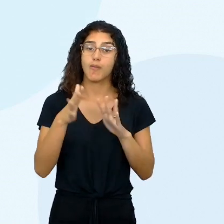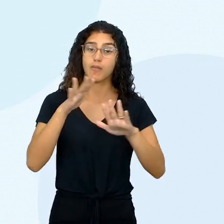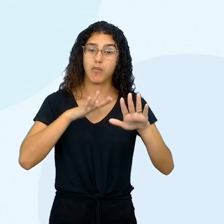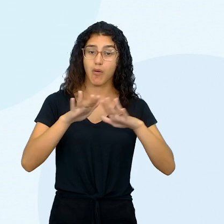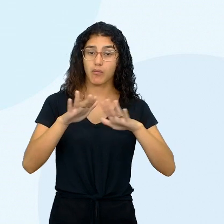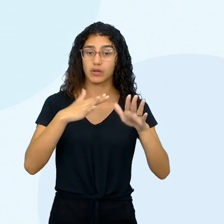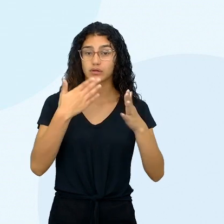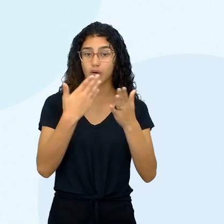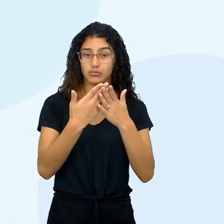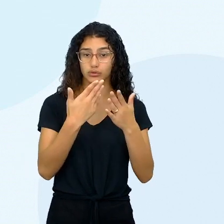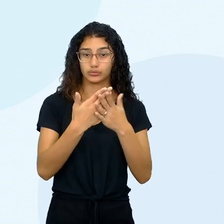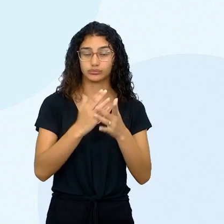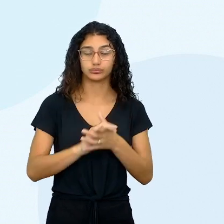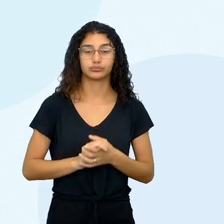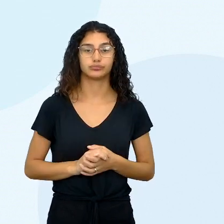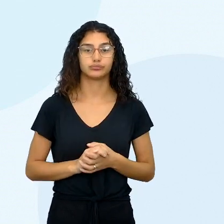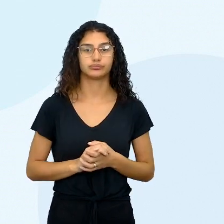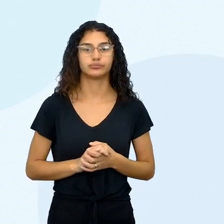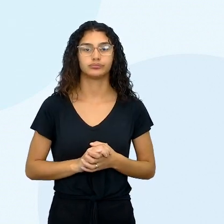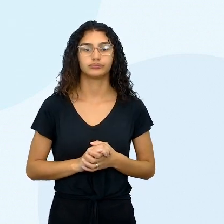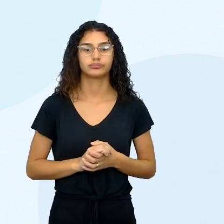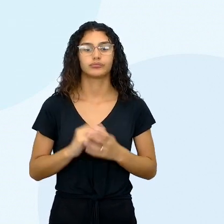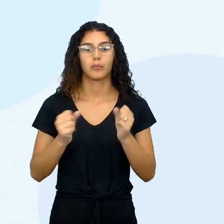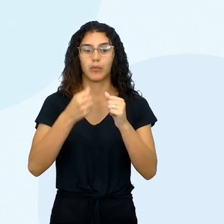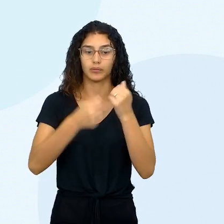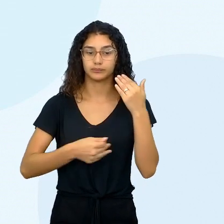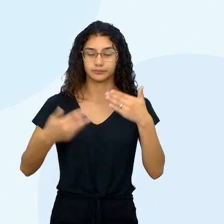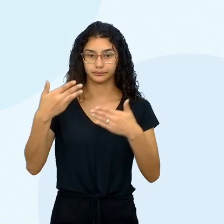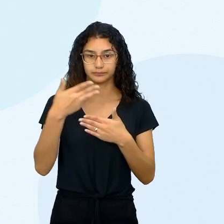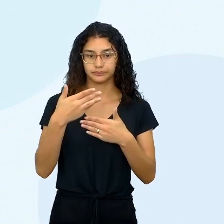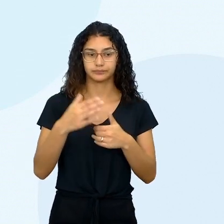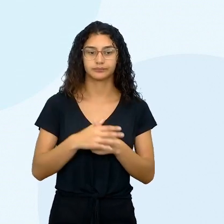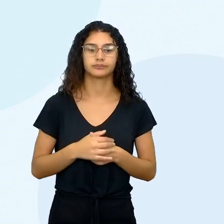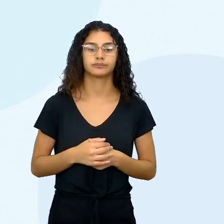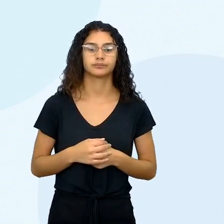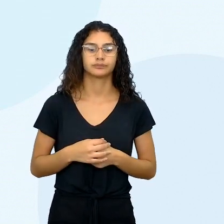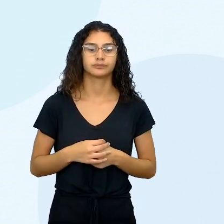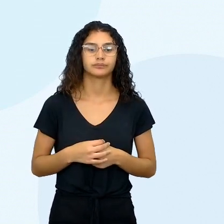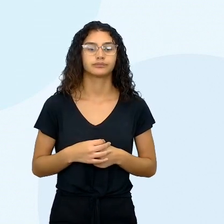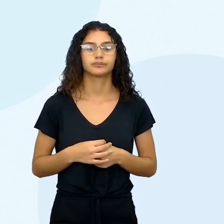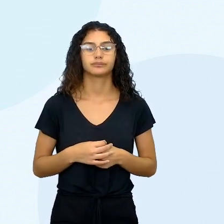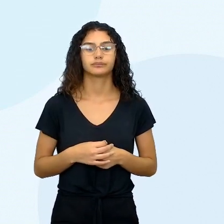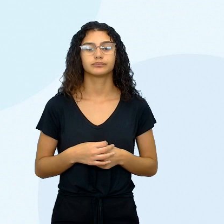mobilizar esses jovens. Podemos seguir?